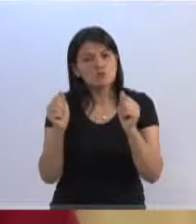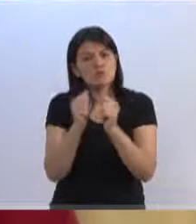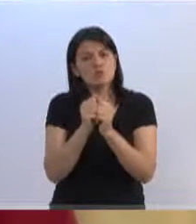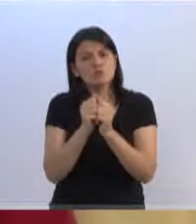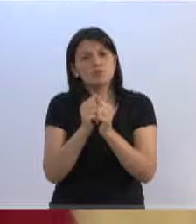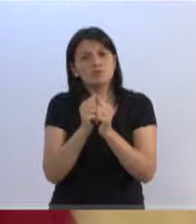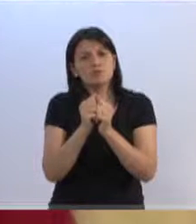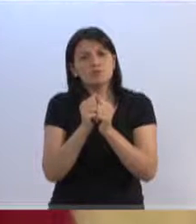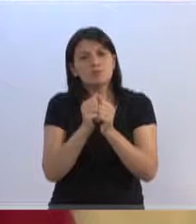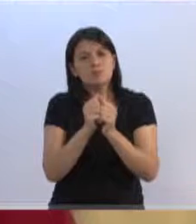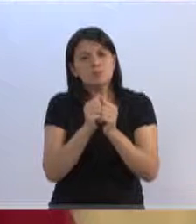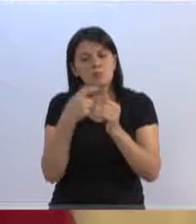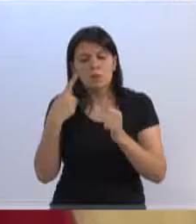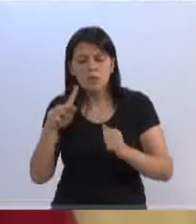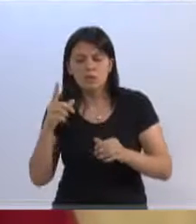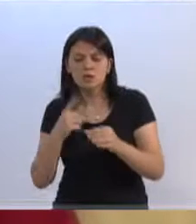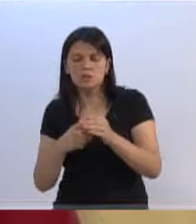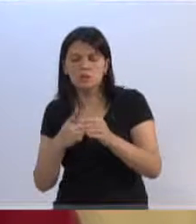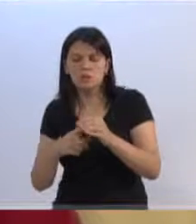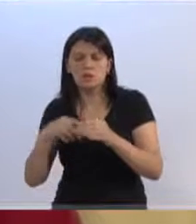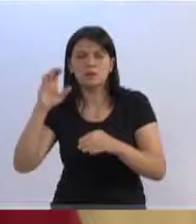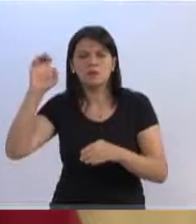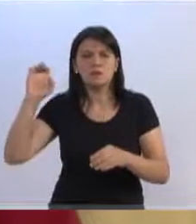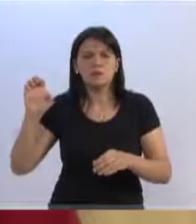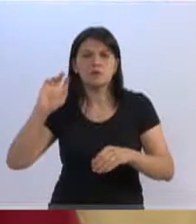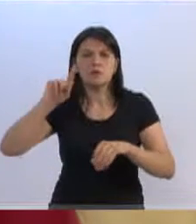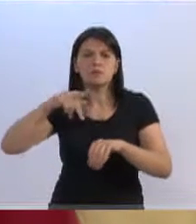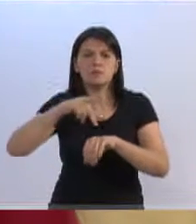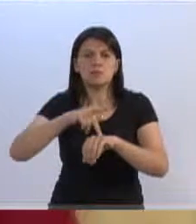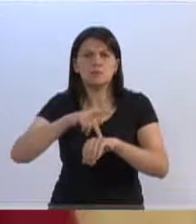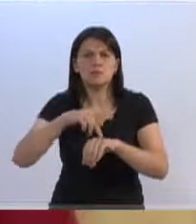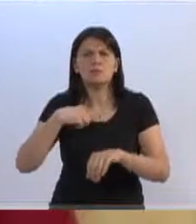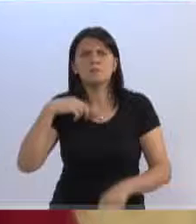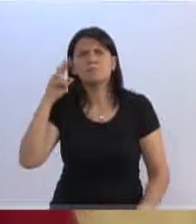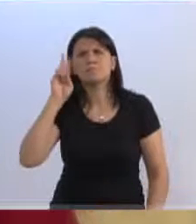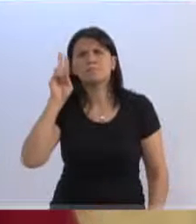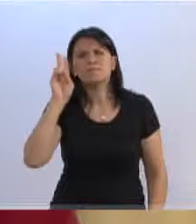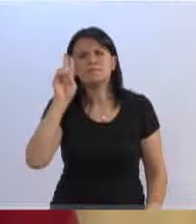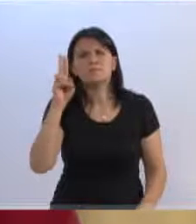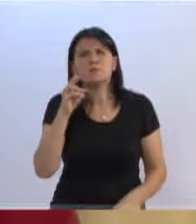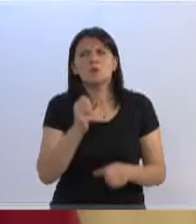cidade, do estado ou do país. Eu me lembro que em